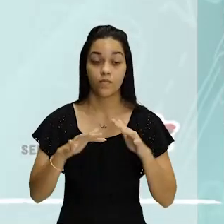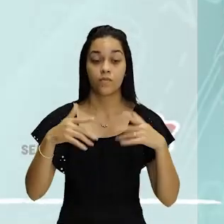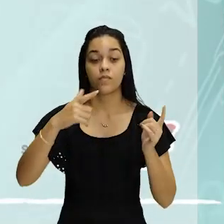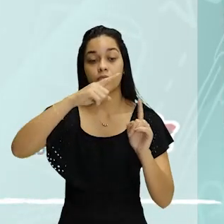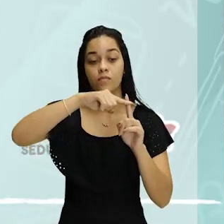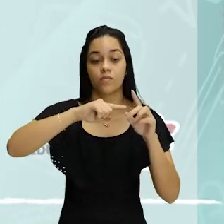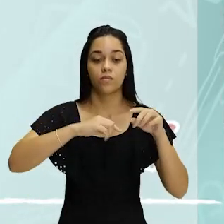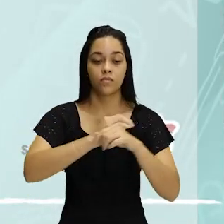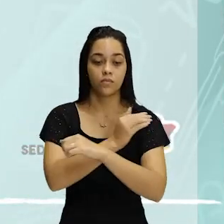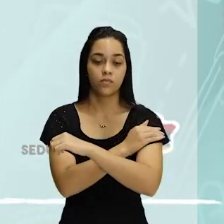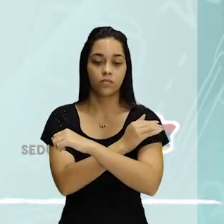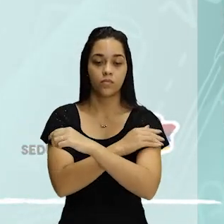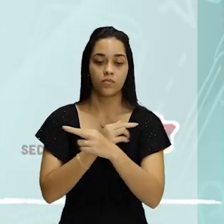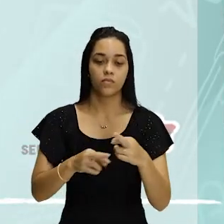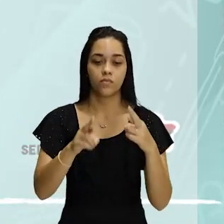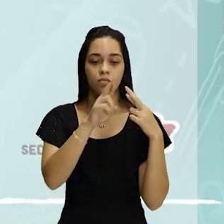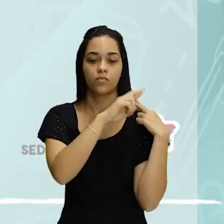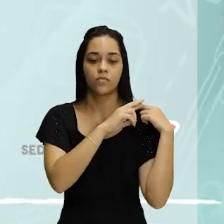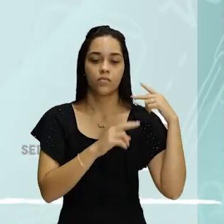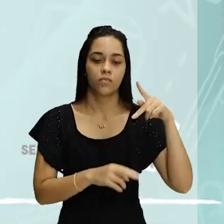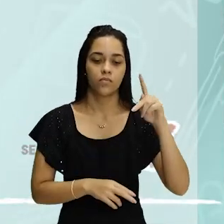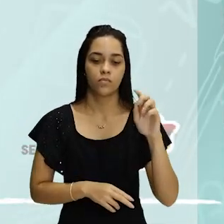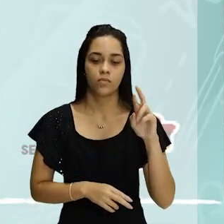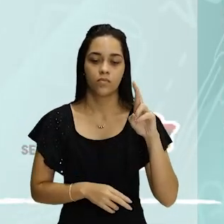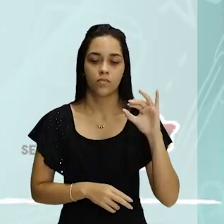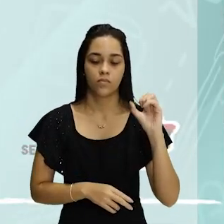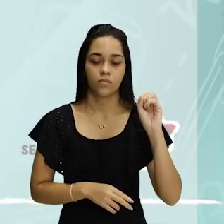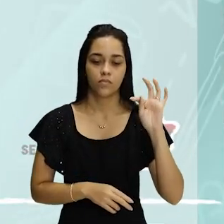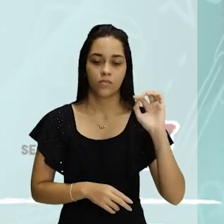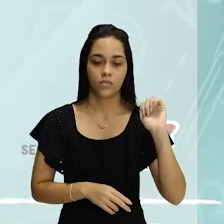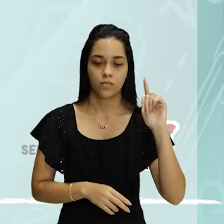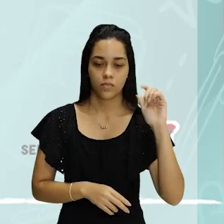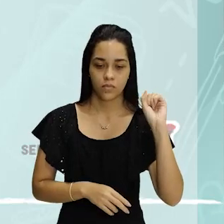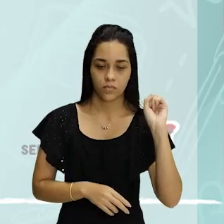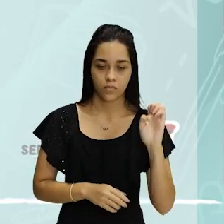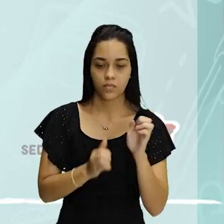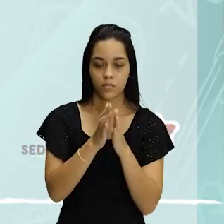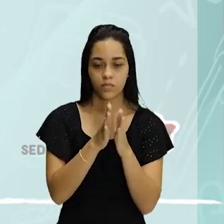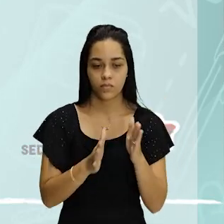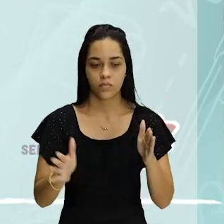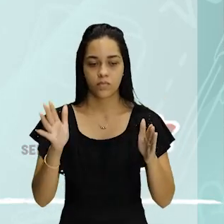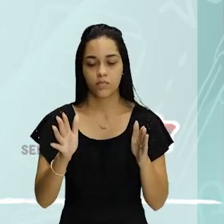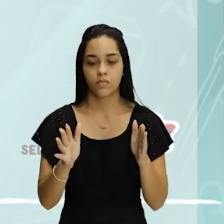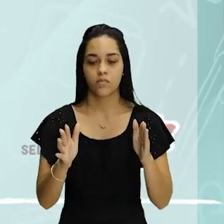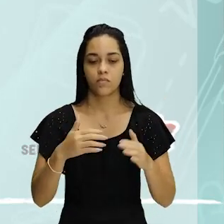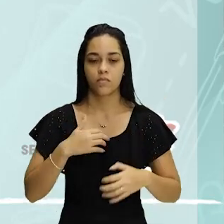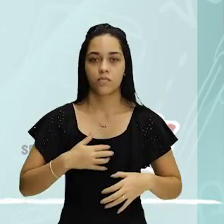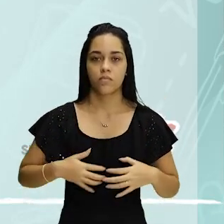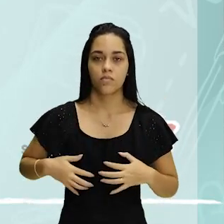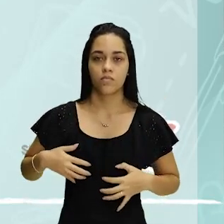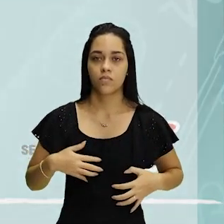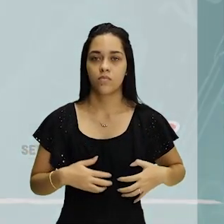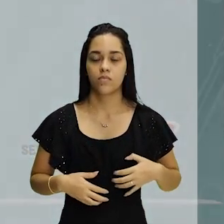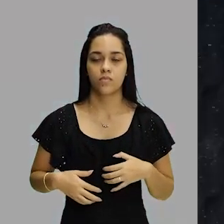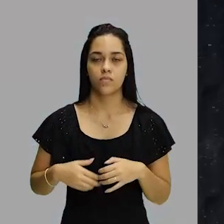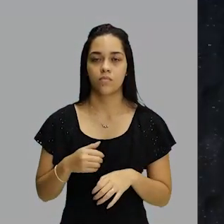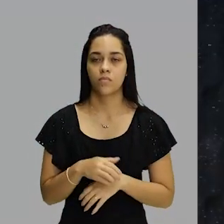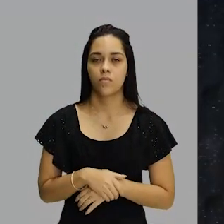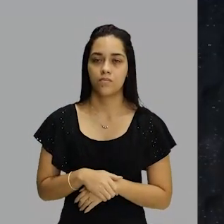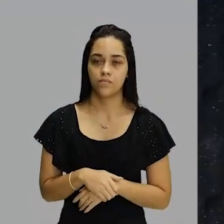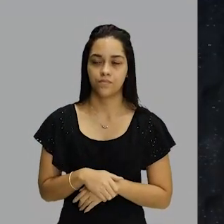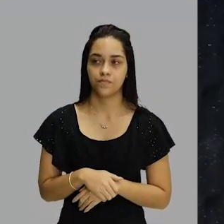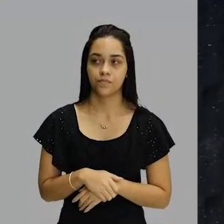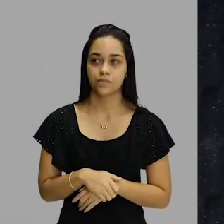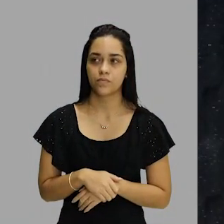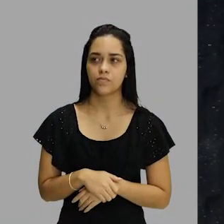que tipo de músculo é responsável pela peristalse ao longo do trato digestório? O